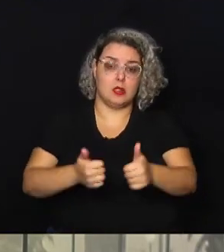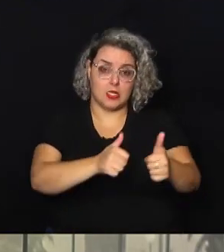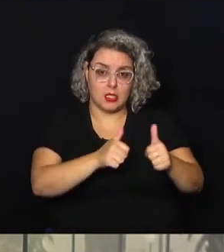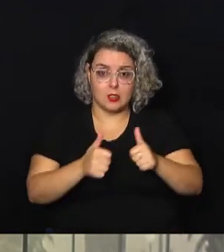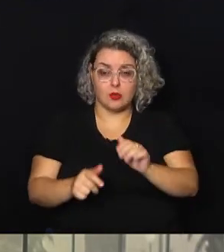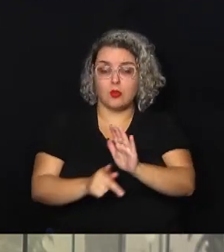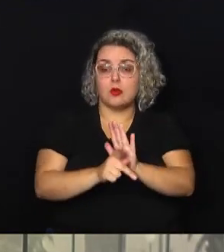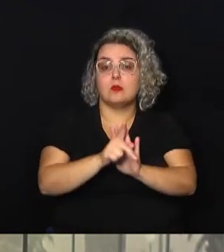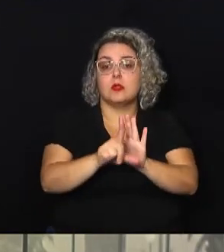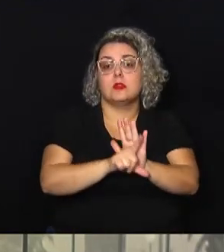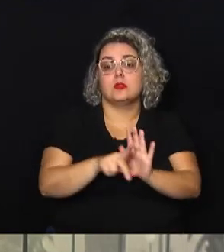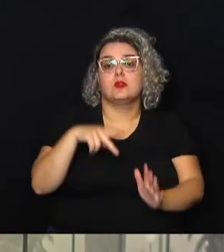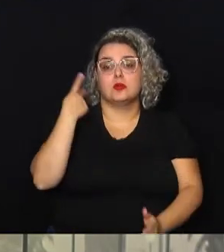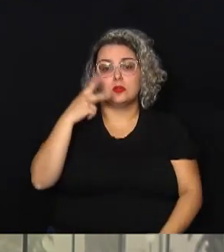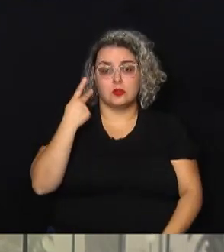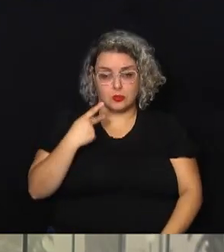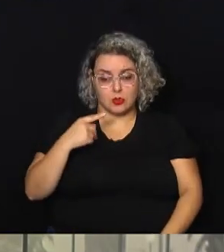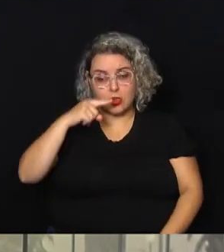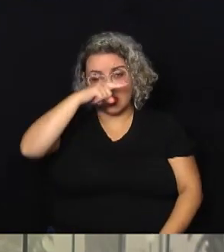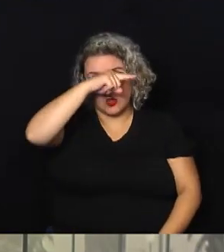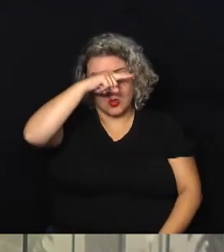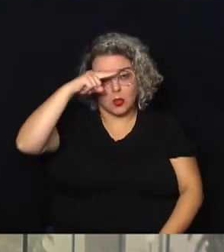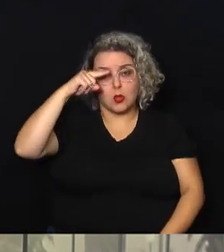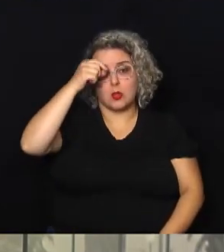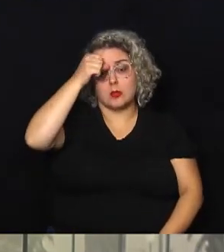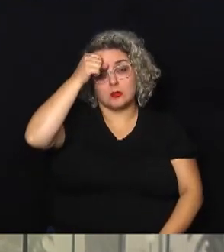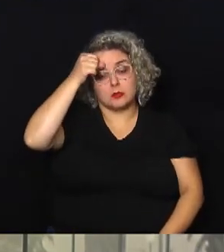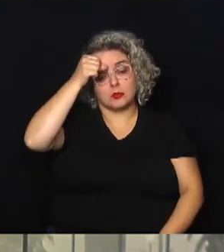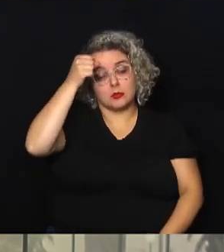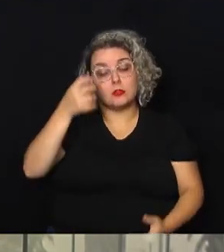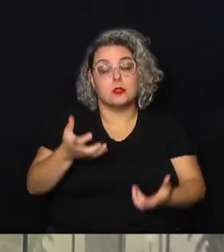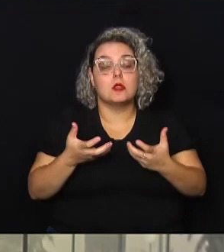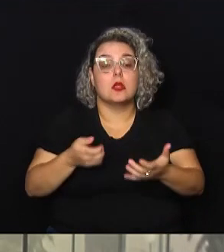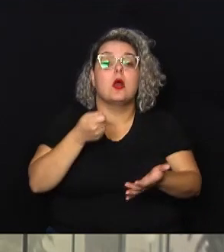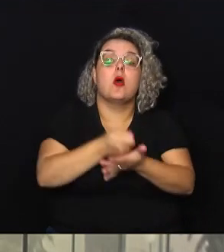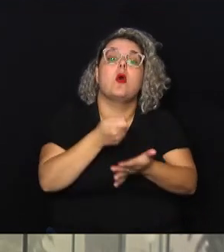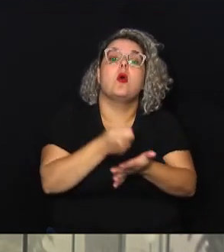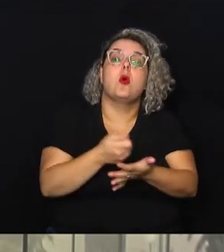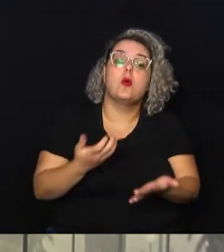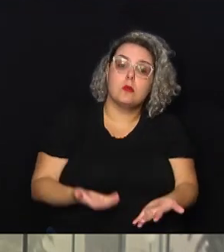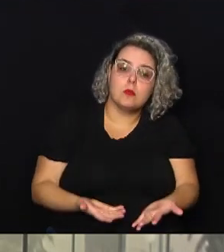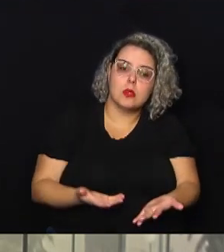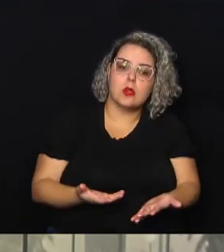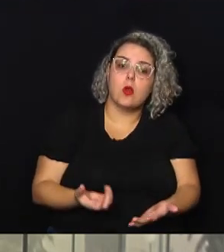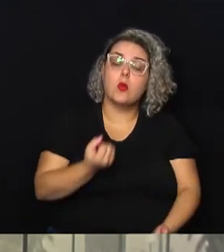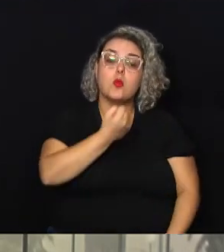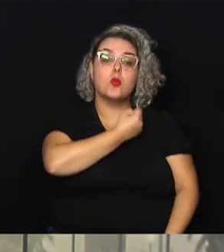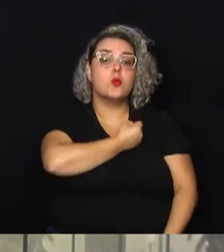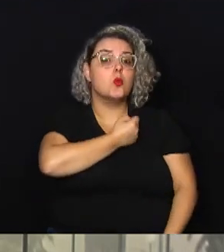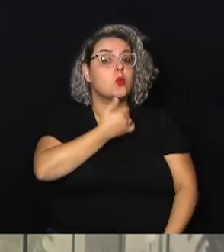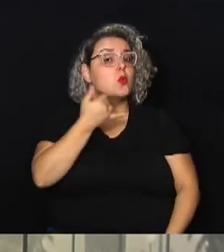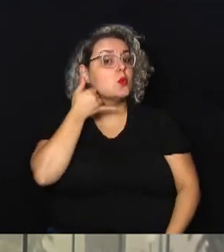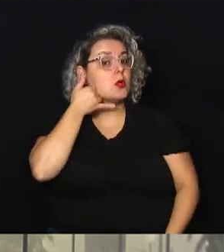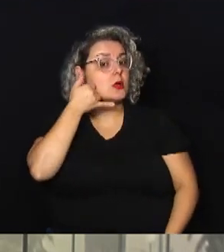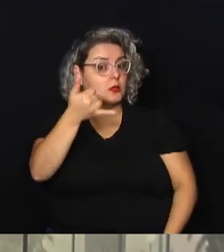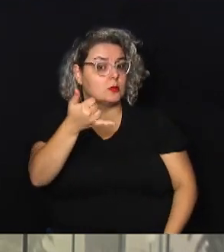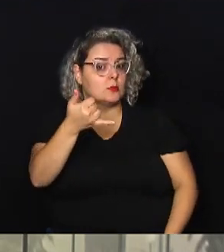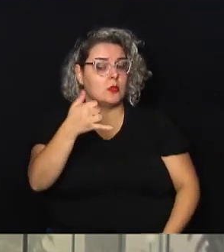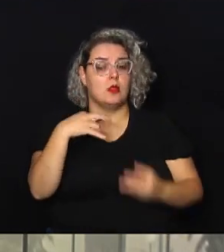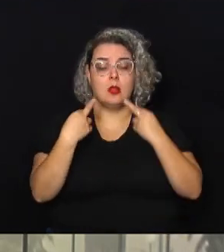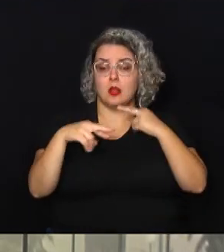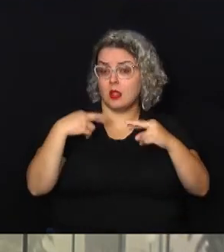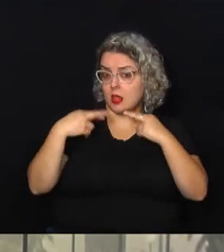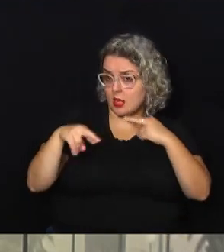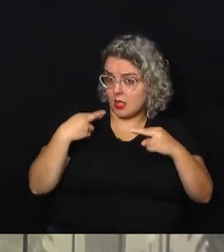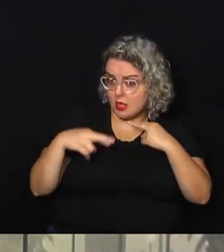de lei de autoria do vereador Otto Alejandro que quer tornar obrigatório um número de telefone para reclamações